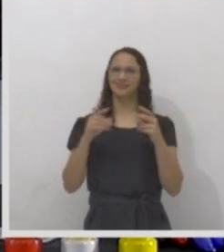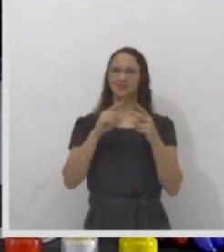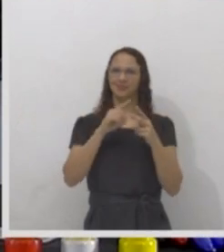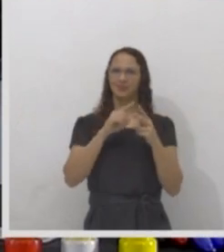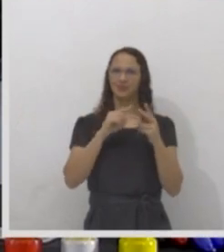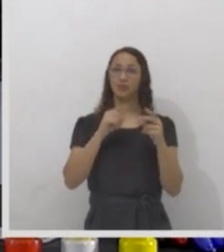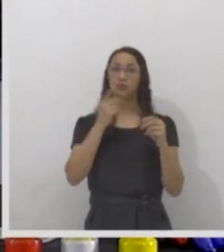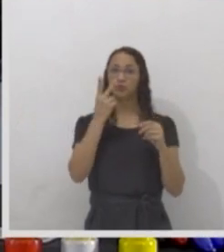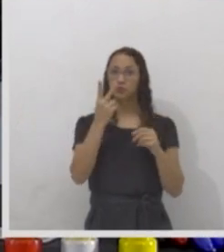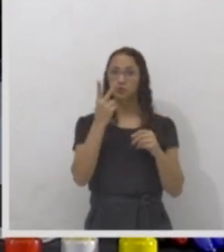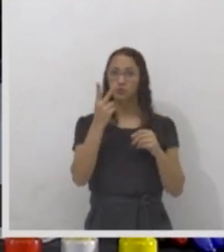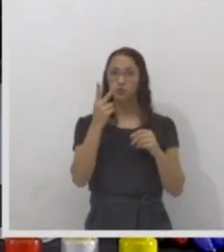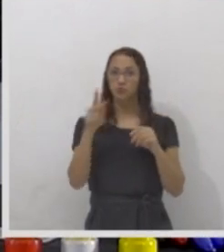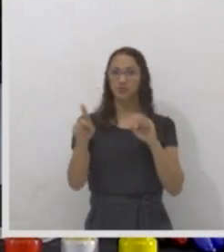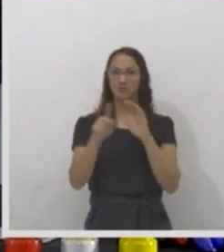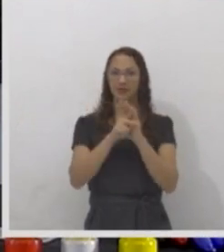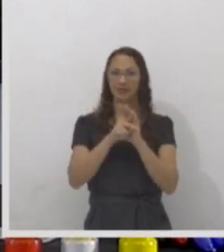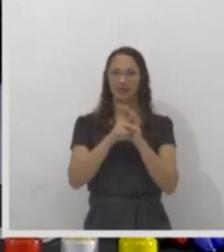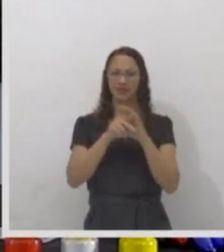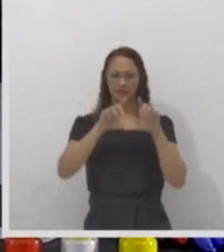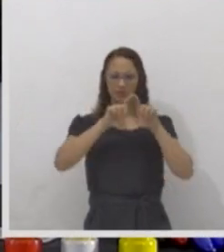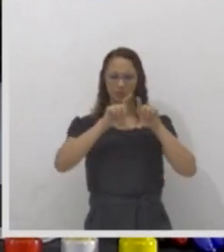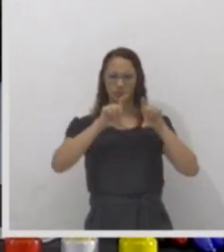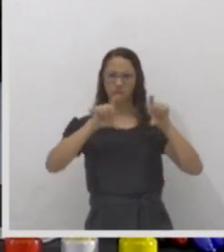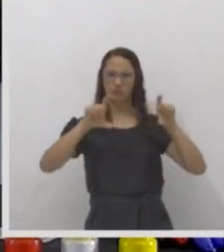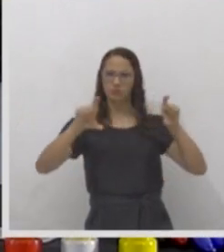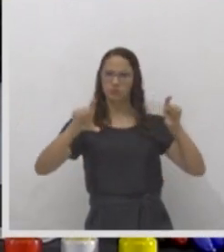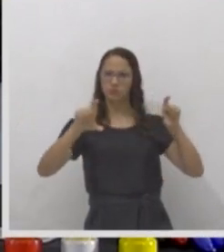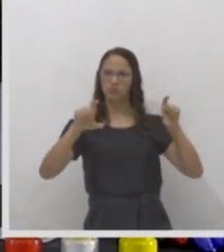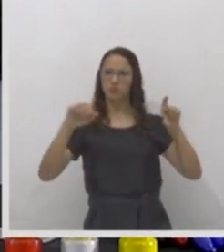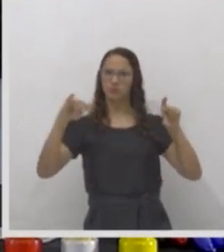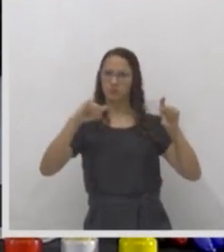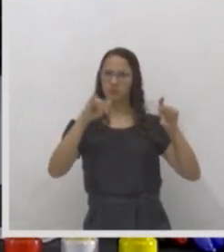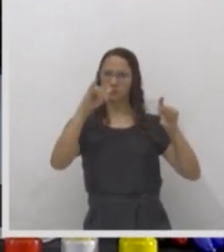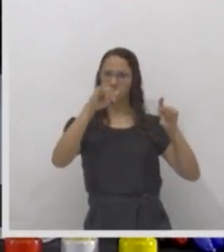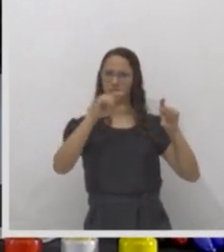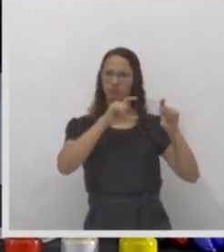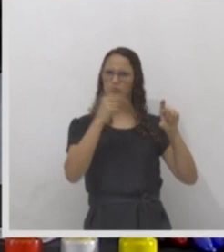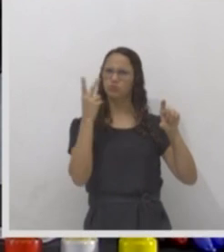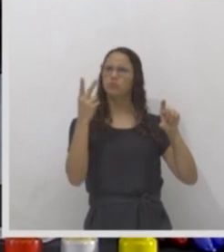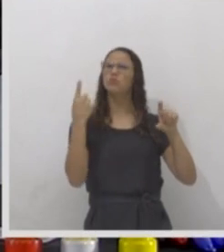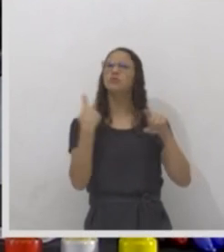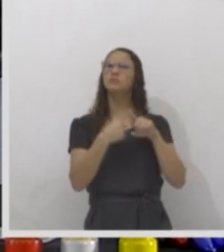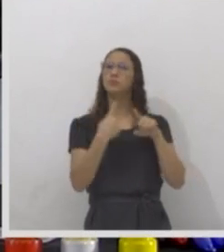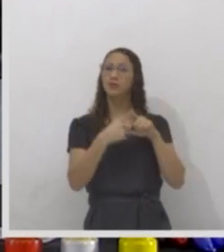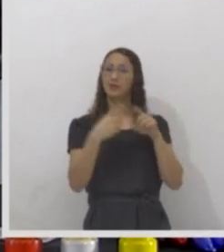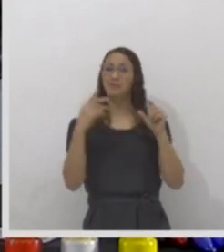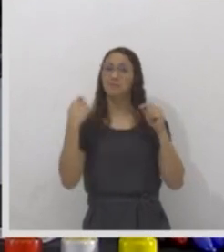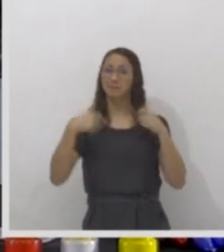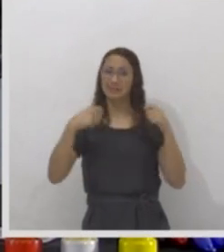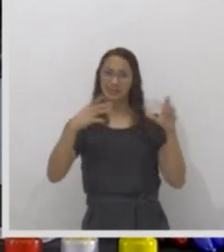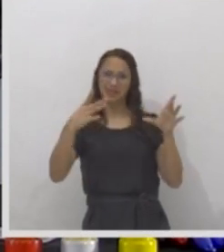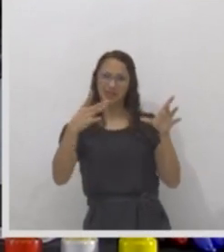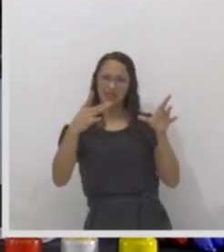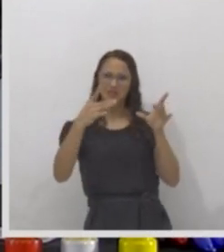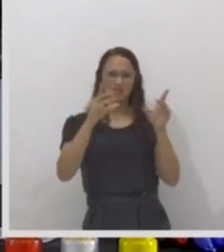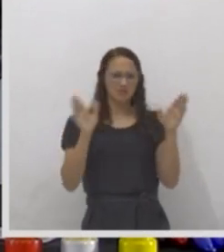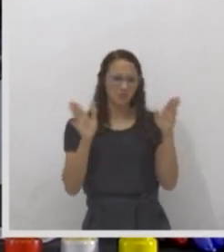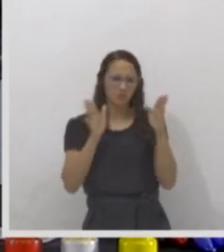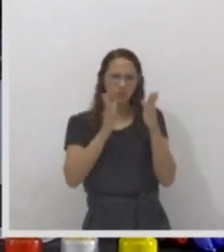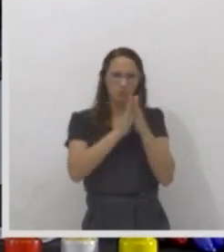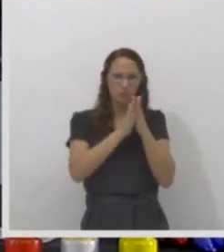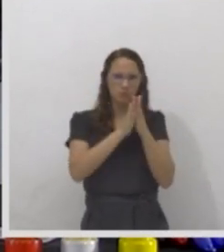partes do corpo do avião. Por que que eu tenho que fazer duas? Porque eu vou colar, que é para ele poder ganhar um pouco de peso, para o nosso avião